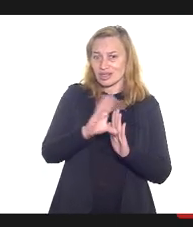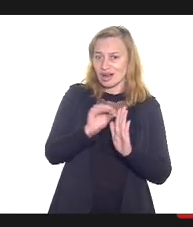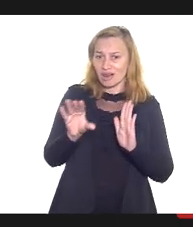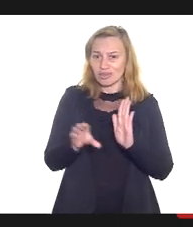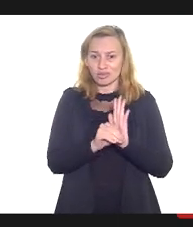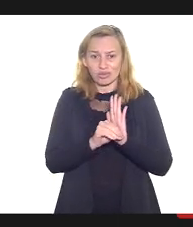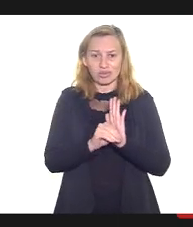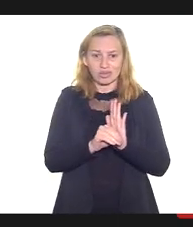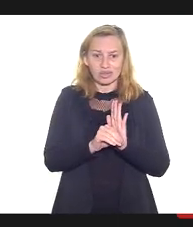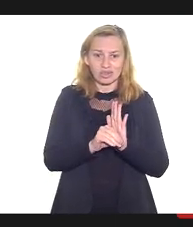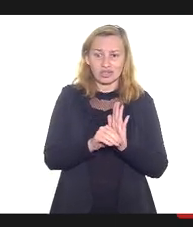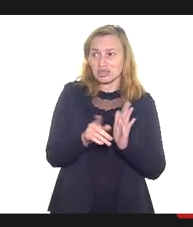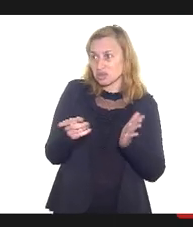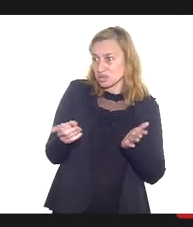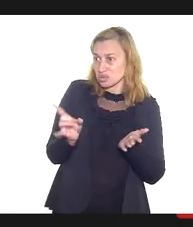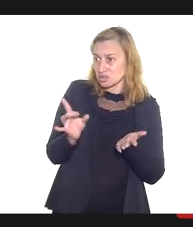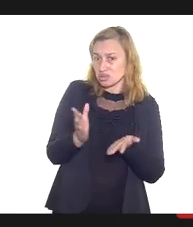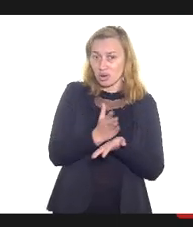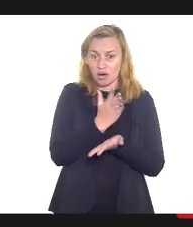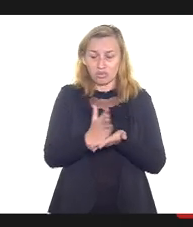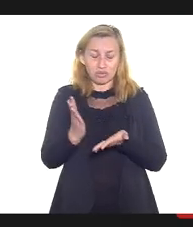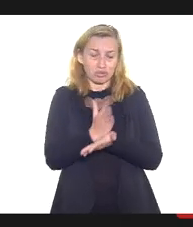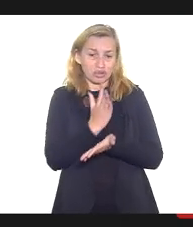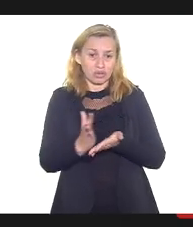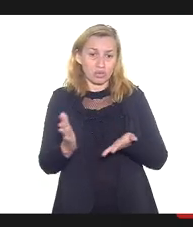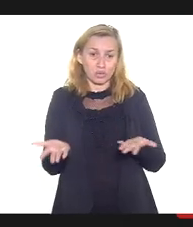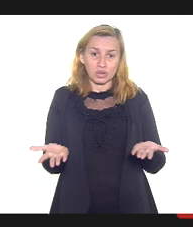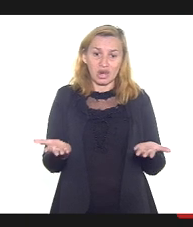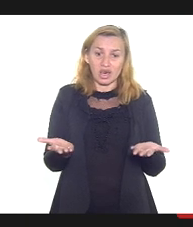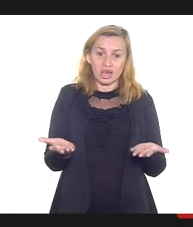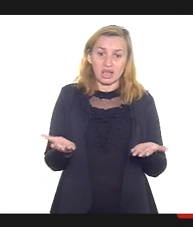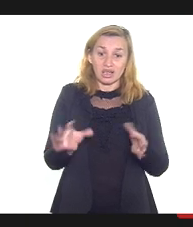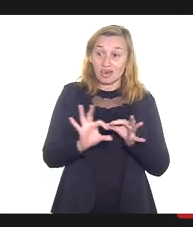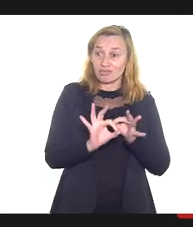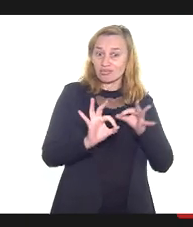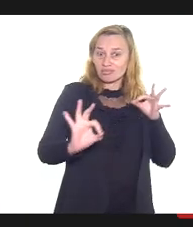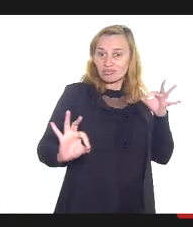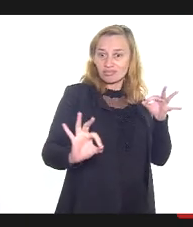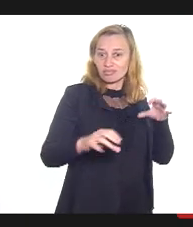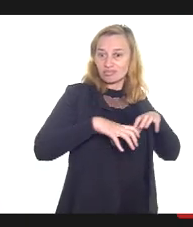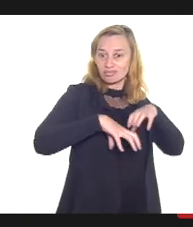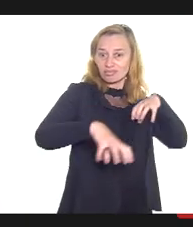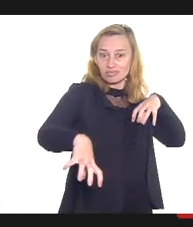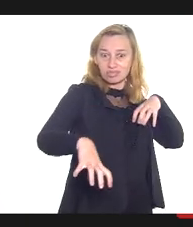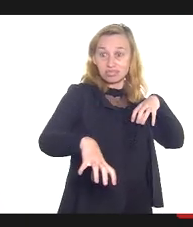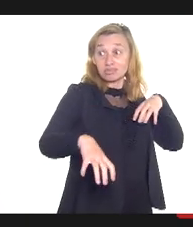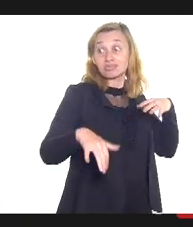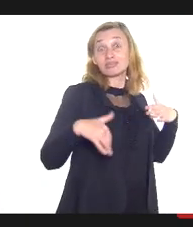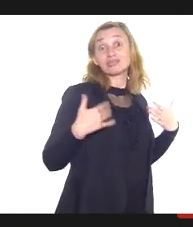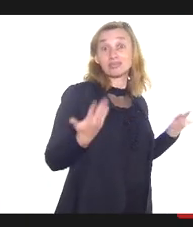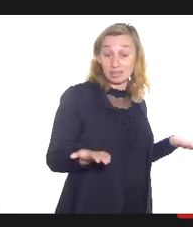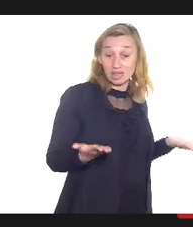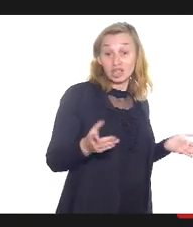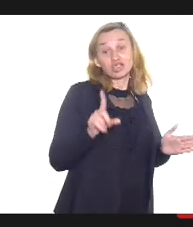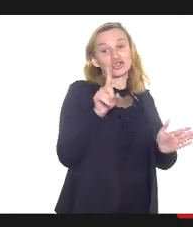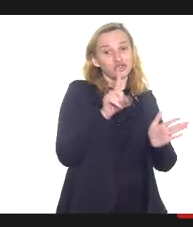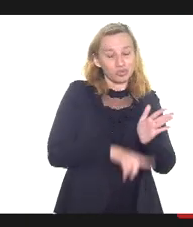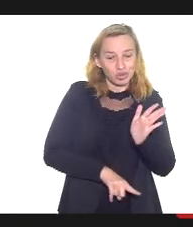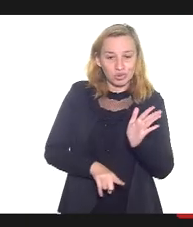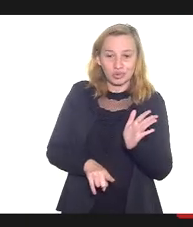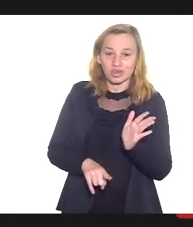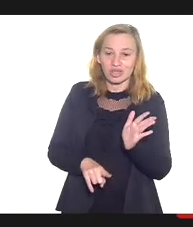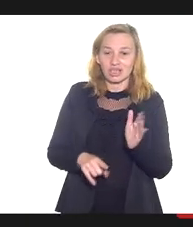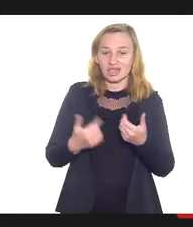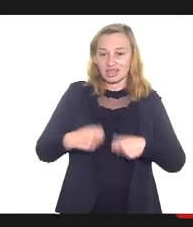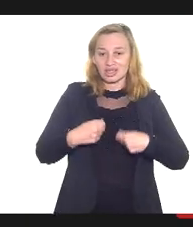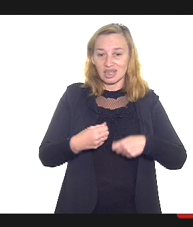esses conteúdos curriculares à distância, né? Então, diminuindo a necessidade dos